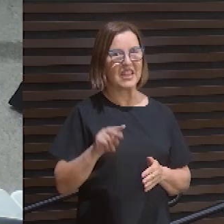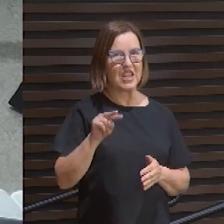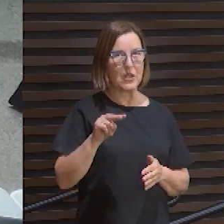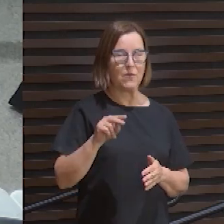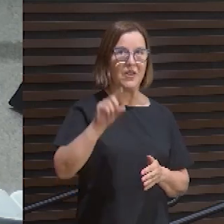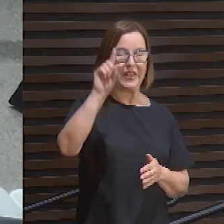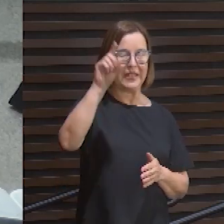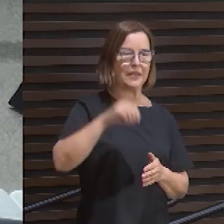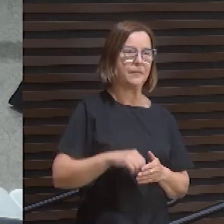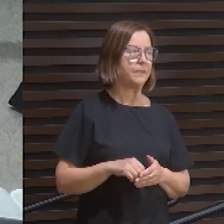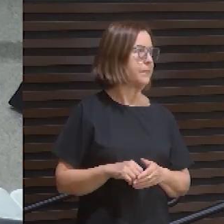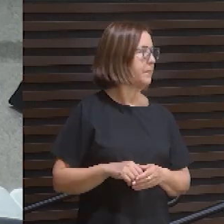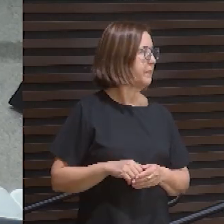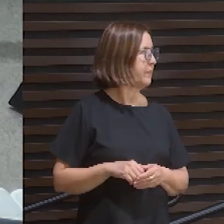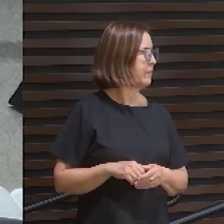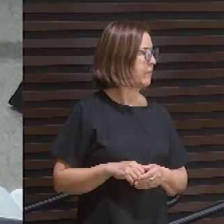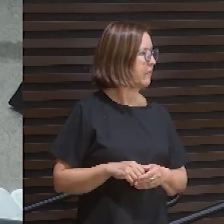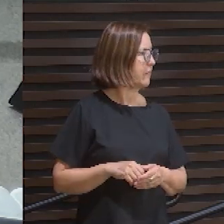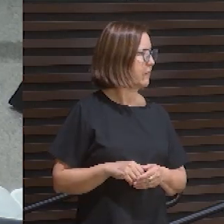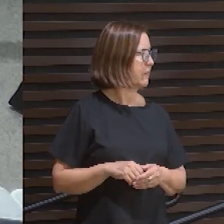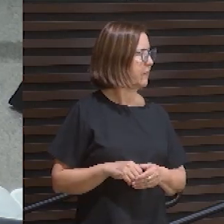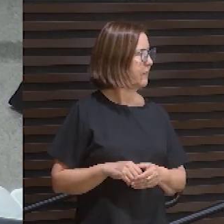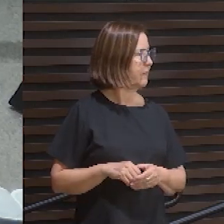Isto é verdade.